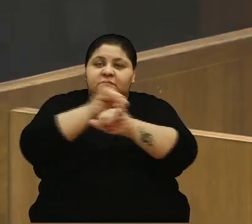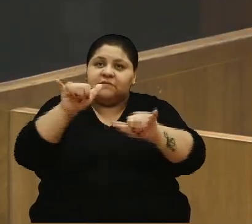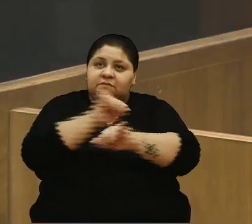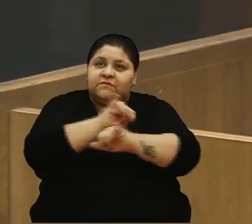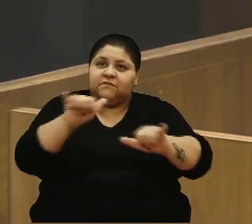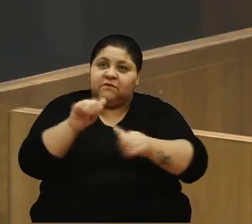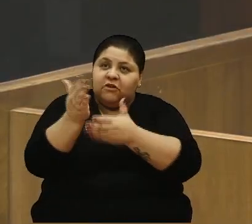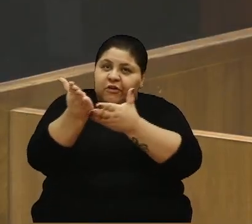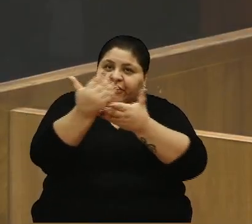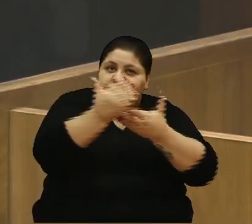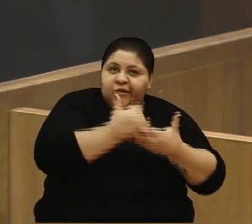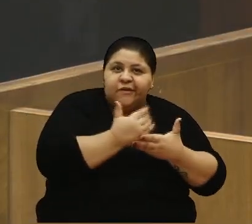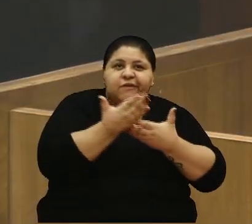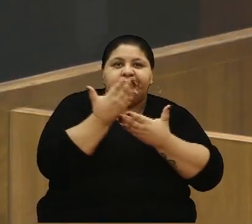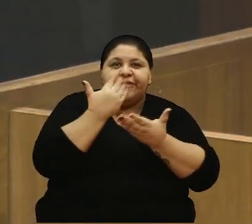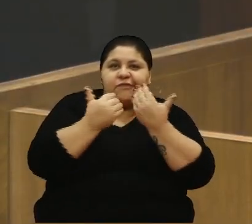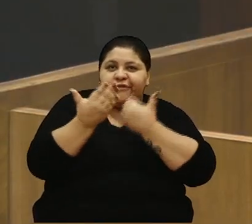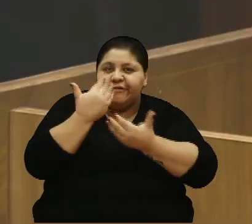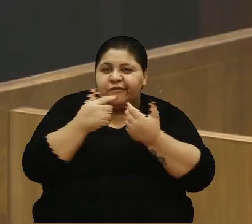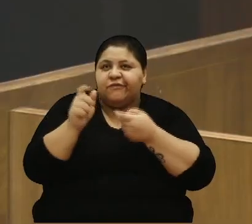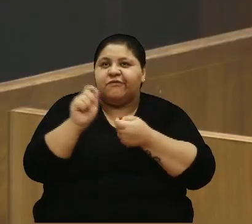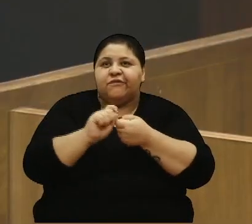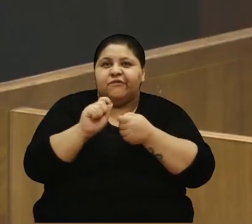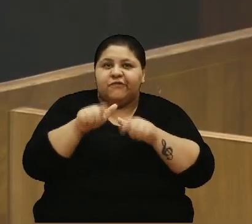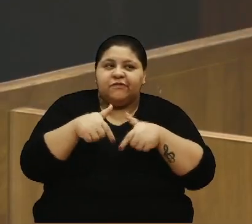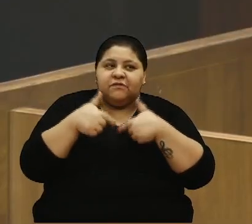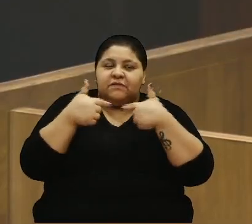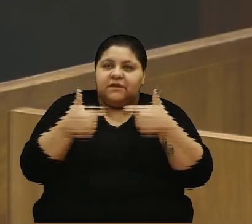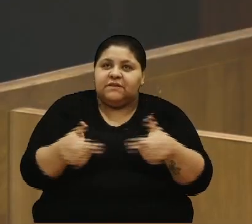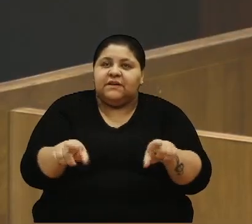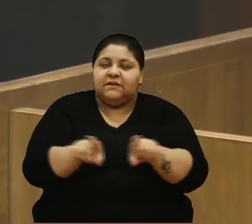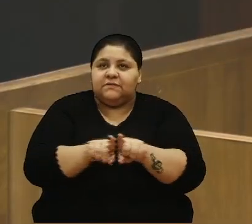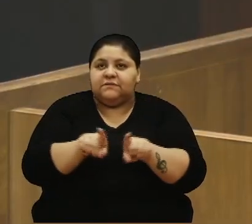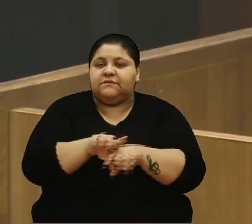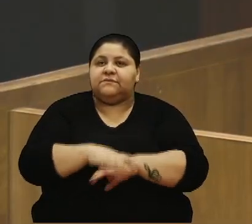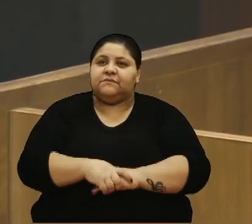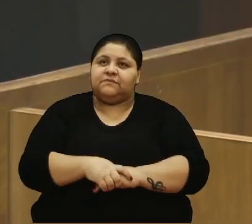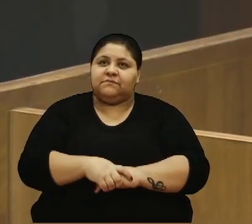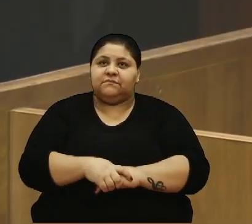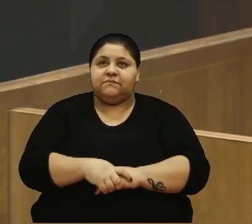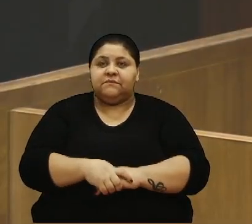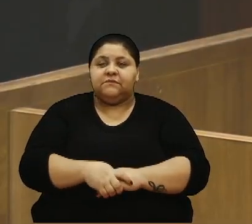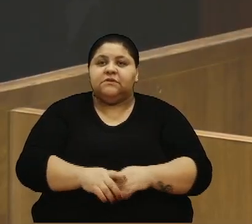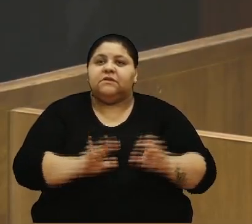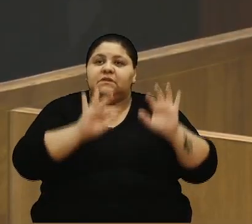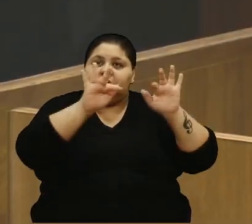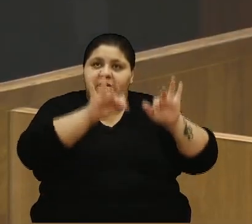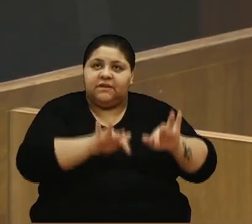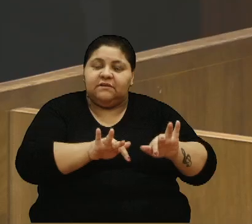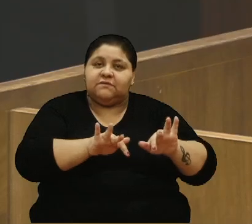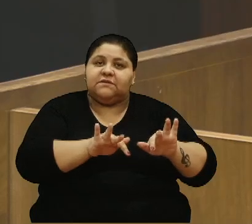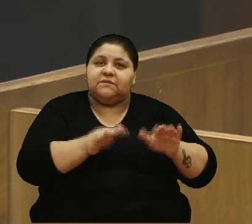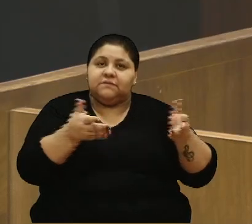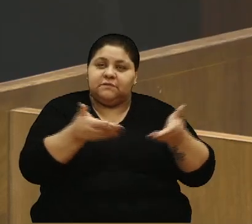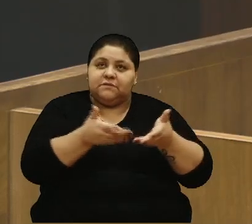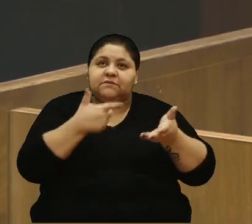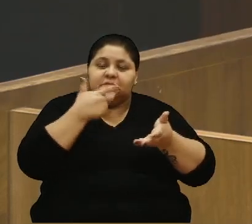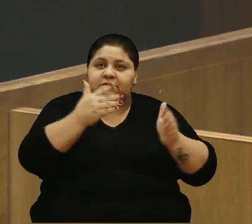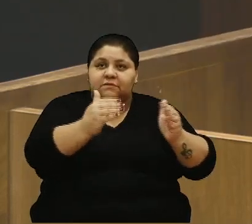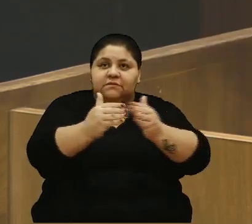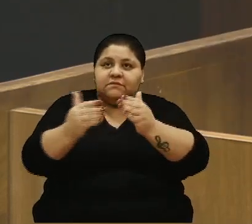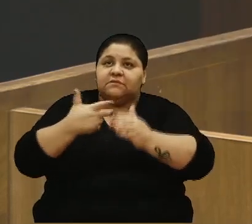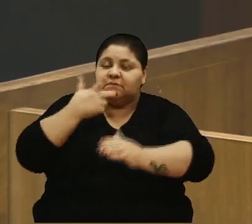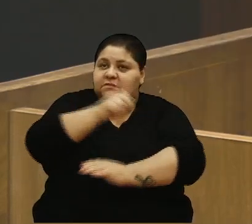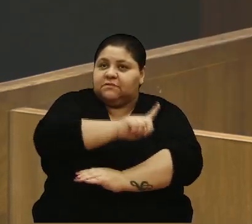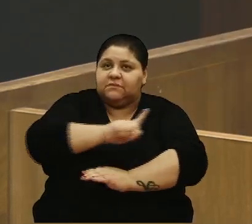de arrecadação, de rações, né, e fazer alguma coisa nesse sentido. E para encerrar agora, falei da habitação, falei do